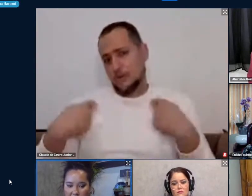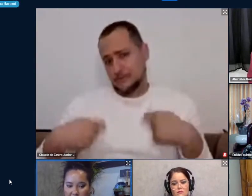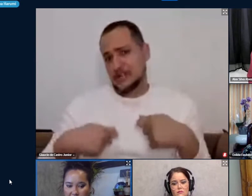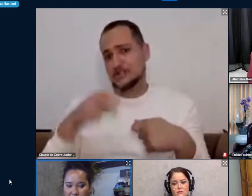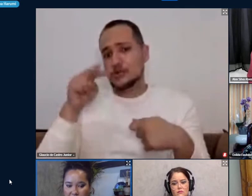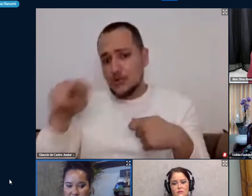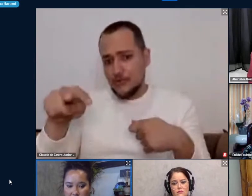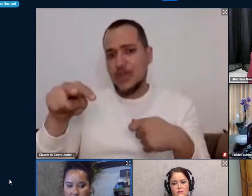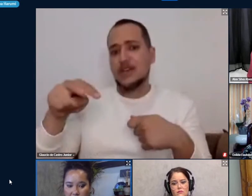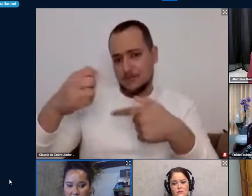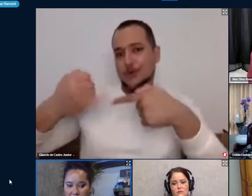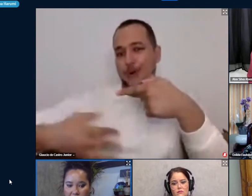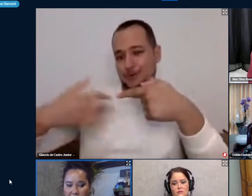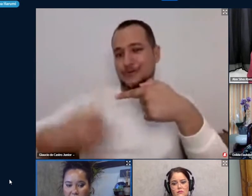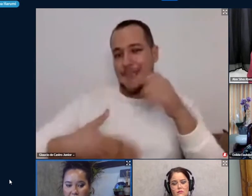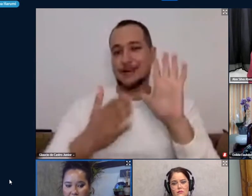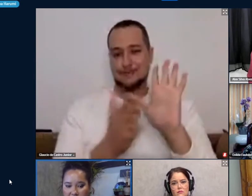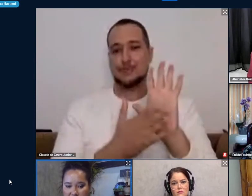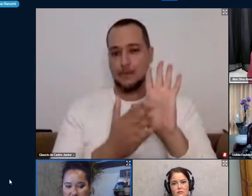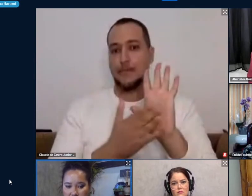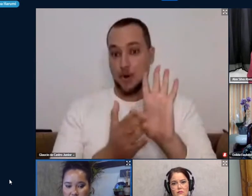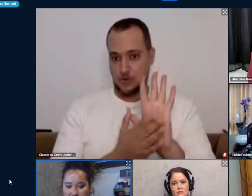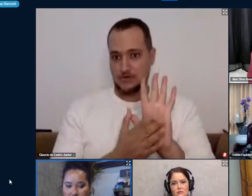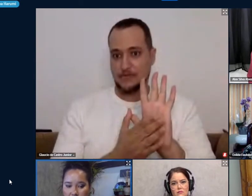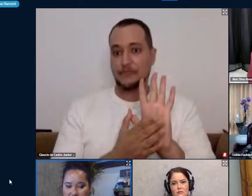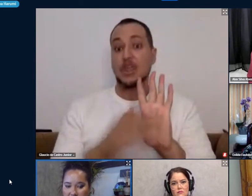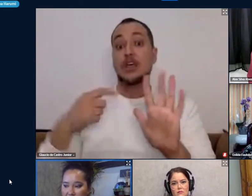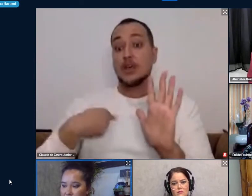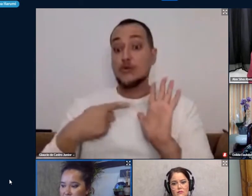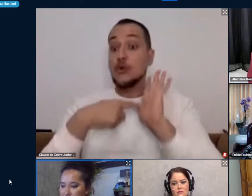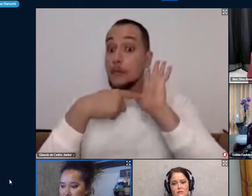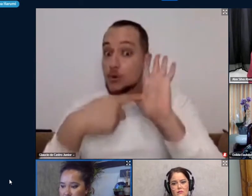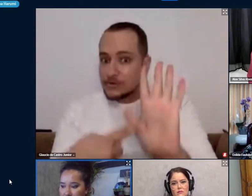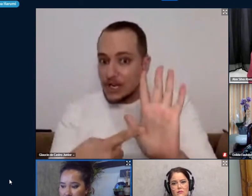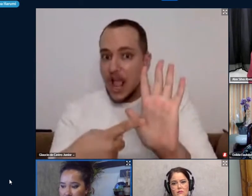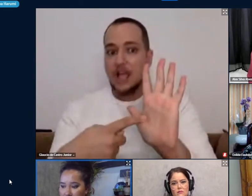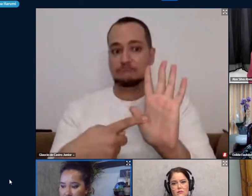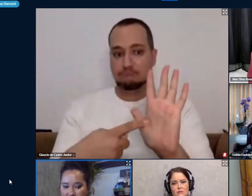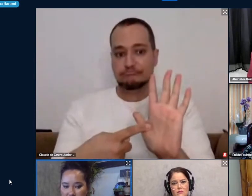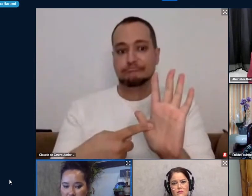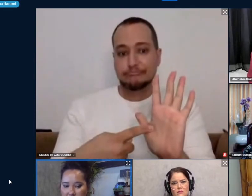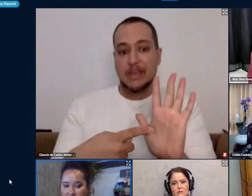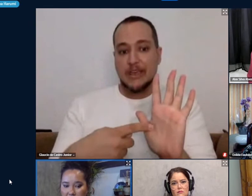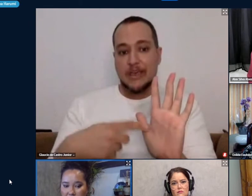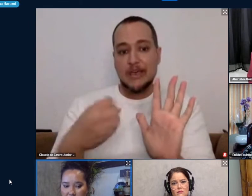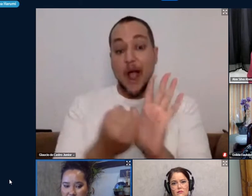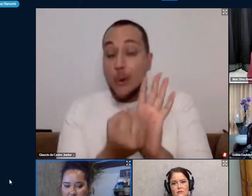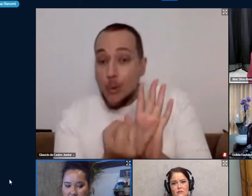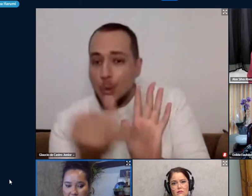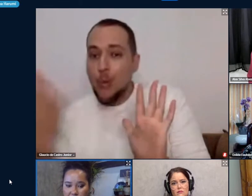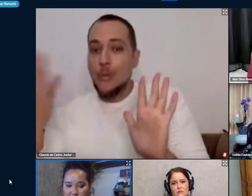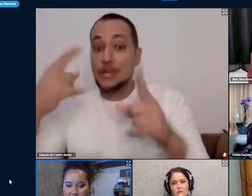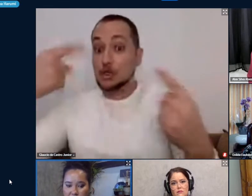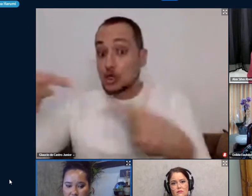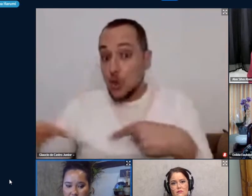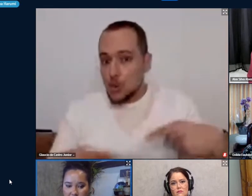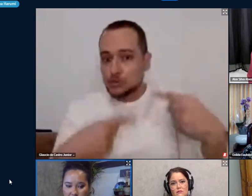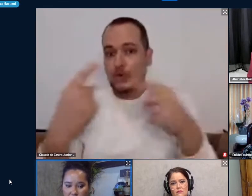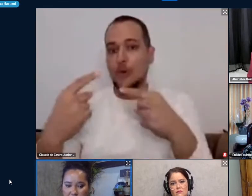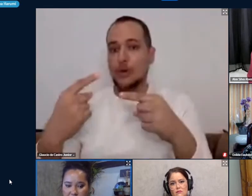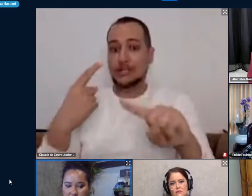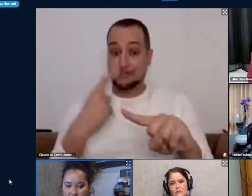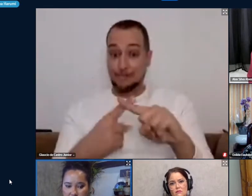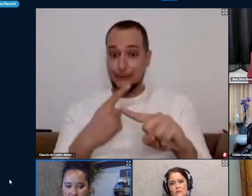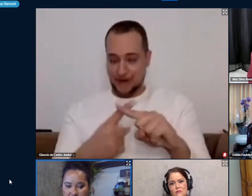agora vou fazer uma avaliação do seu glossário, das suas propostas, que mostram a partir